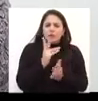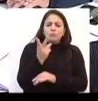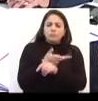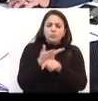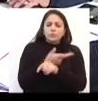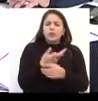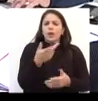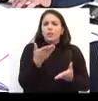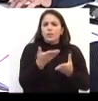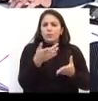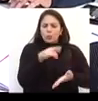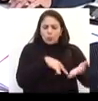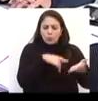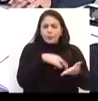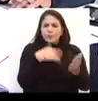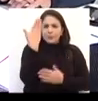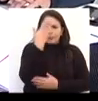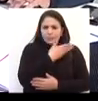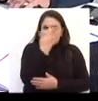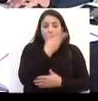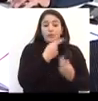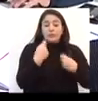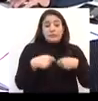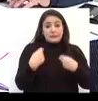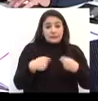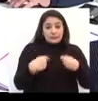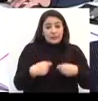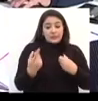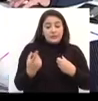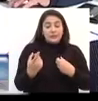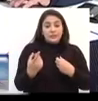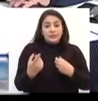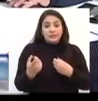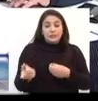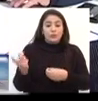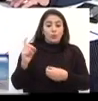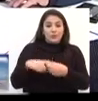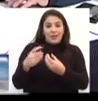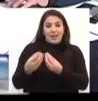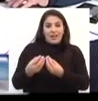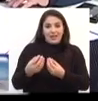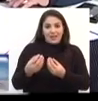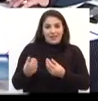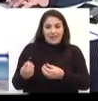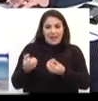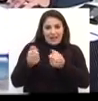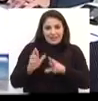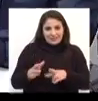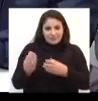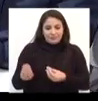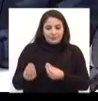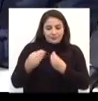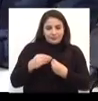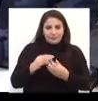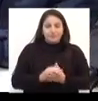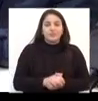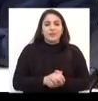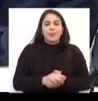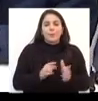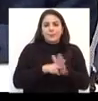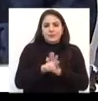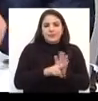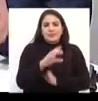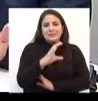Redação está em busca de documentos que demonstrem a necessidade de revogar os incentivos. Uma pesquisa